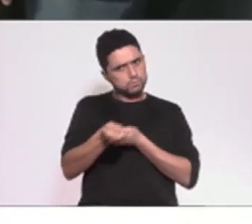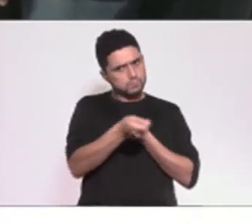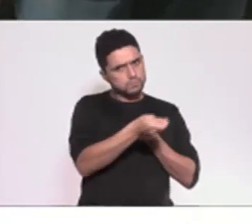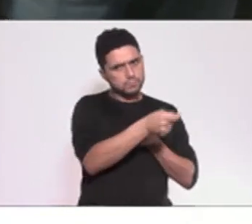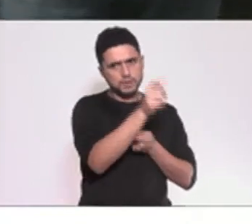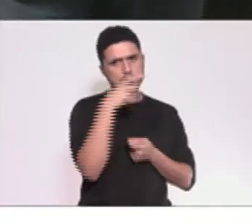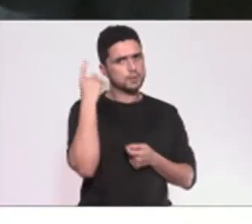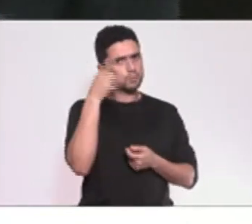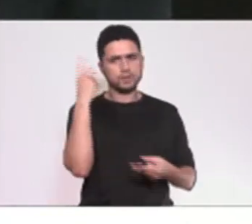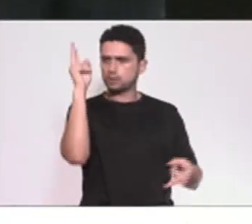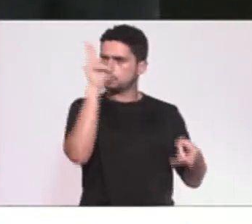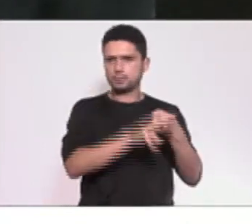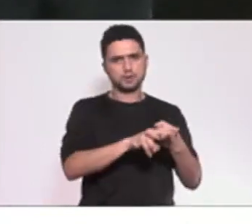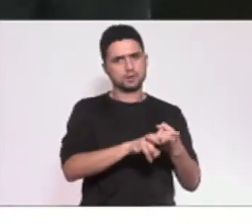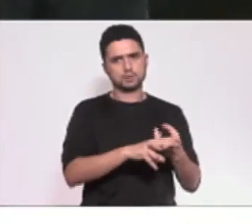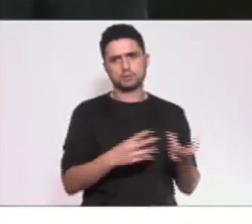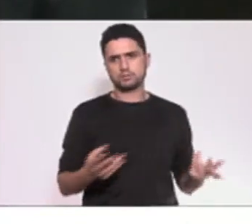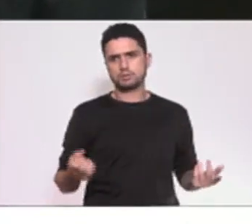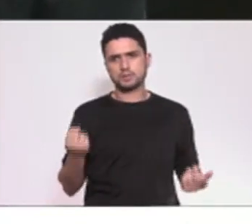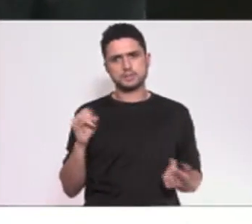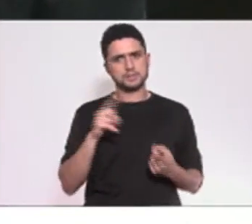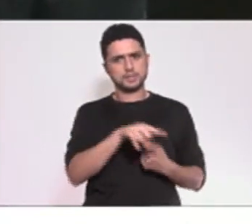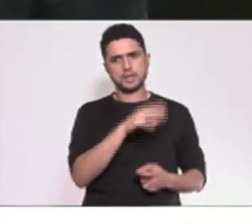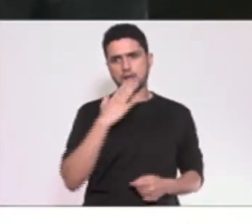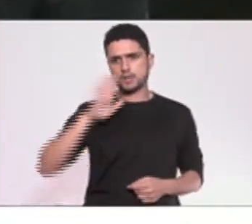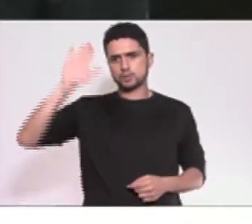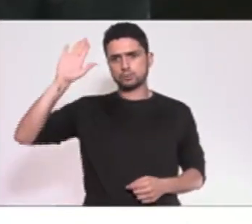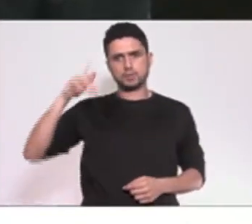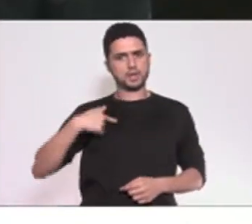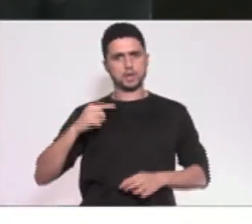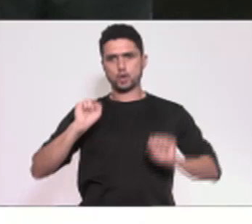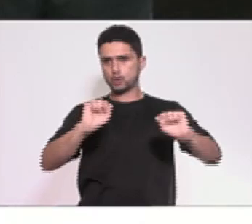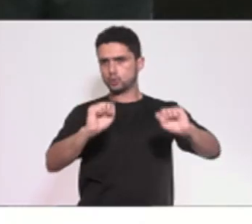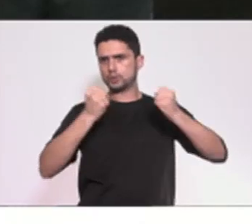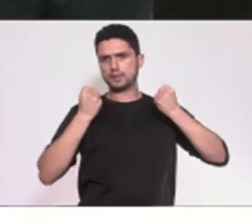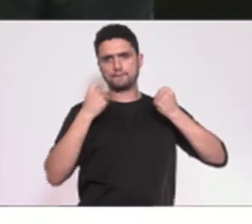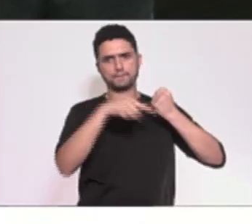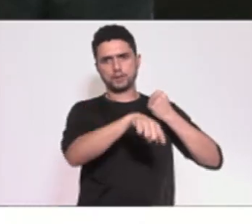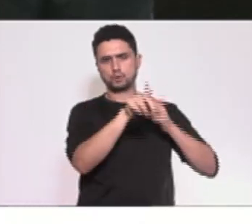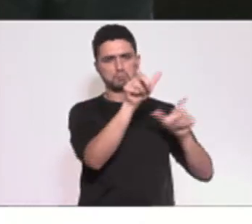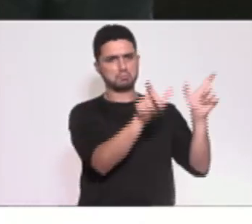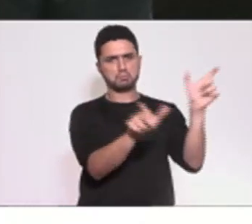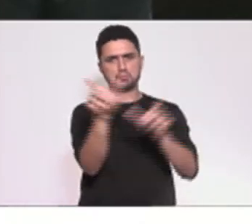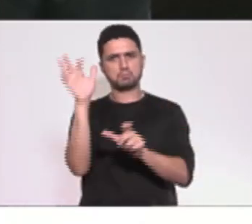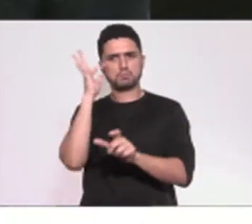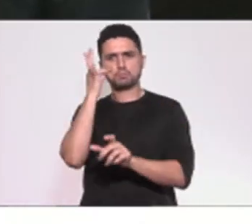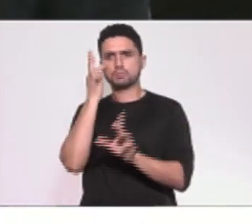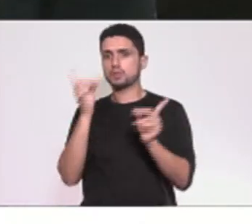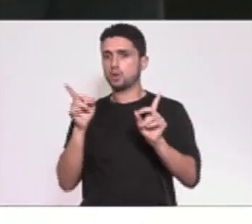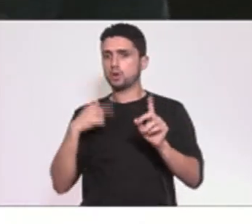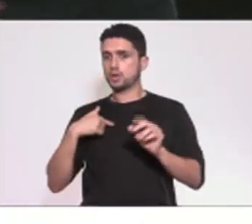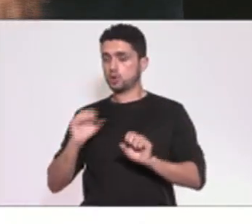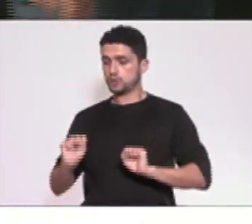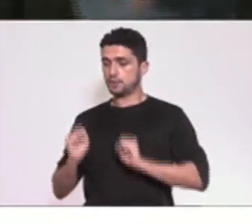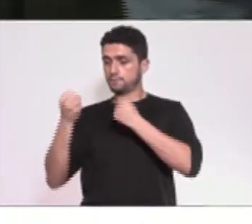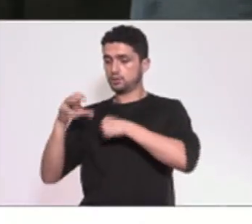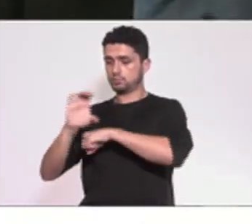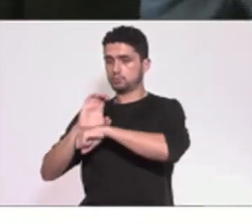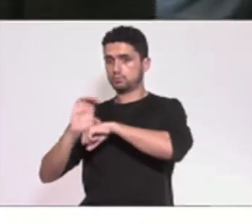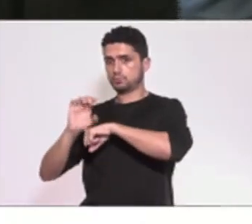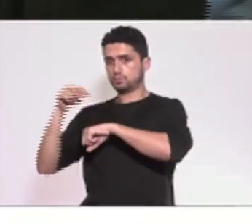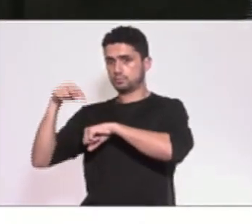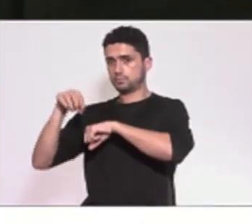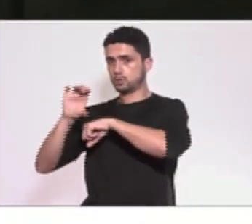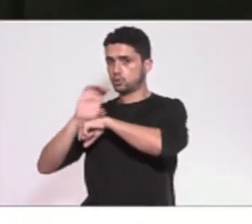isso errado. Minha defesa não é deles. Minha defesa é da instituição e das prerrogativas para daqui a